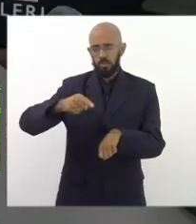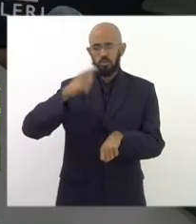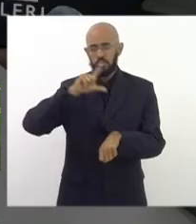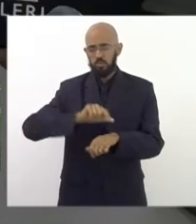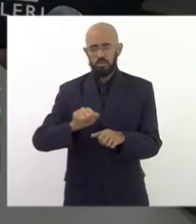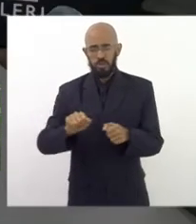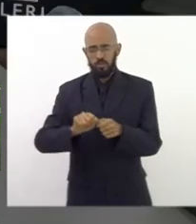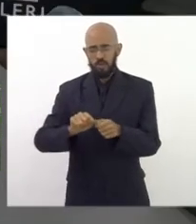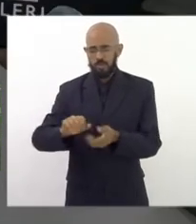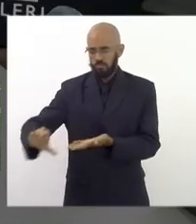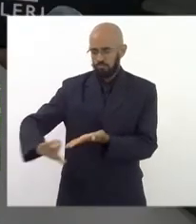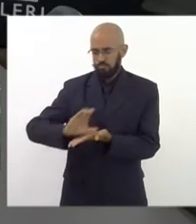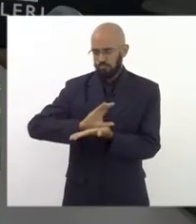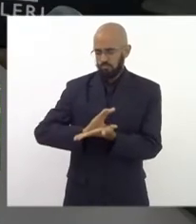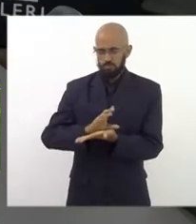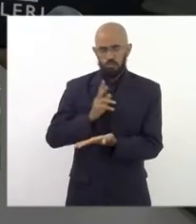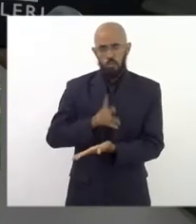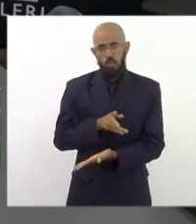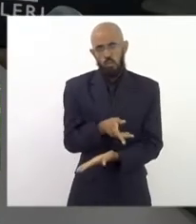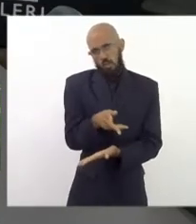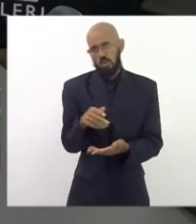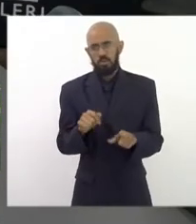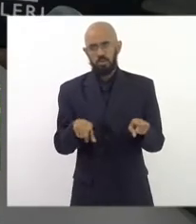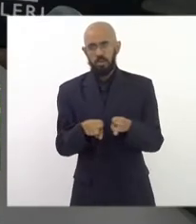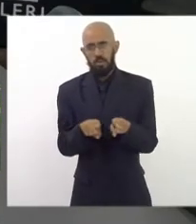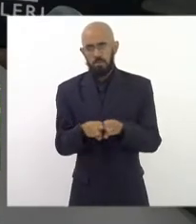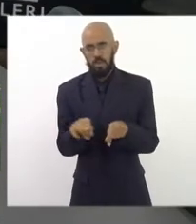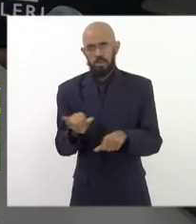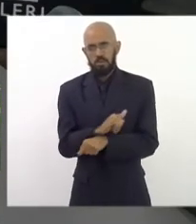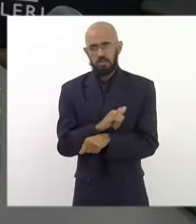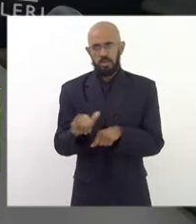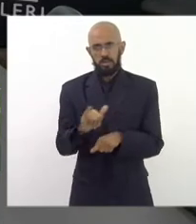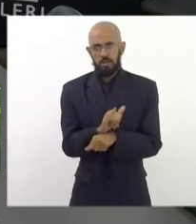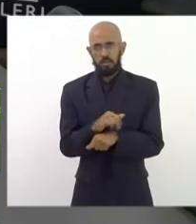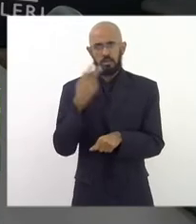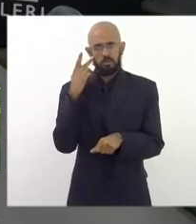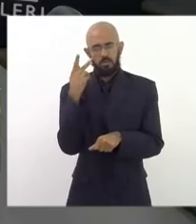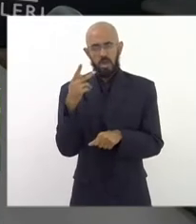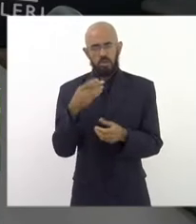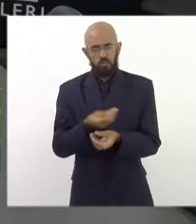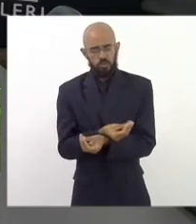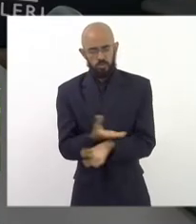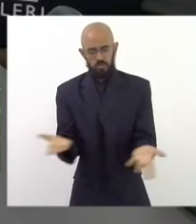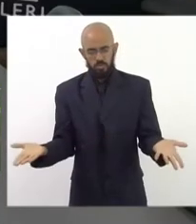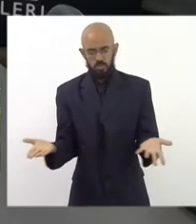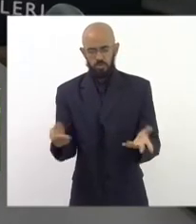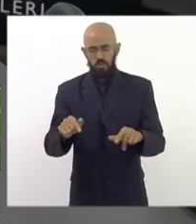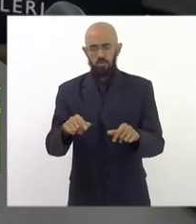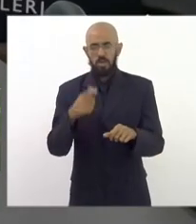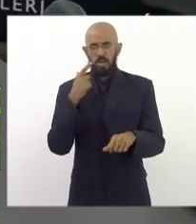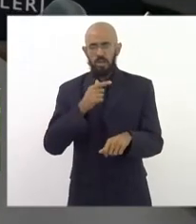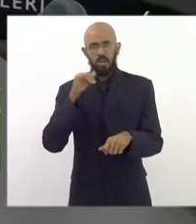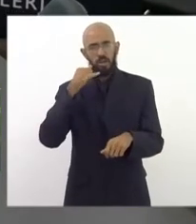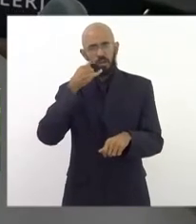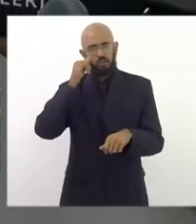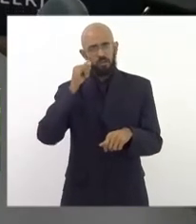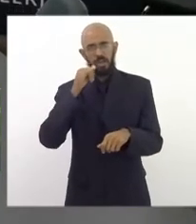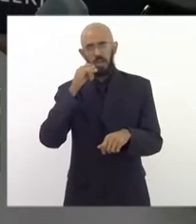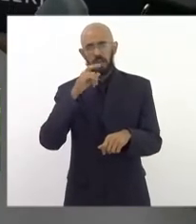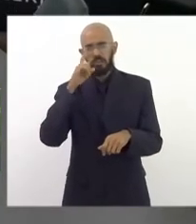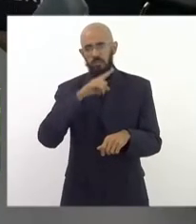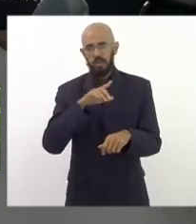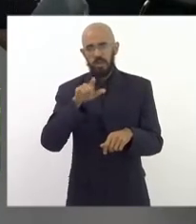receitas, duradouras, enfim, e também estratégias para a sua distribuição, de modo a enfrentar os gargalos, as desigualdades,